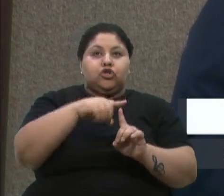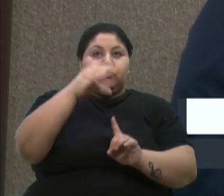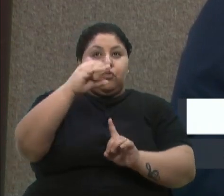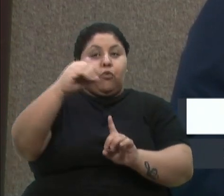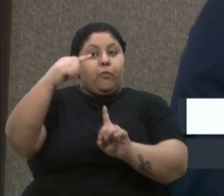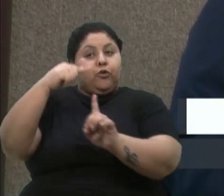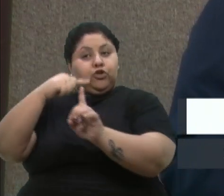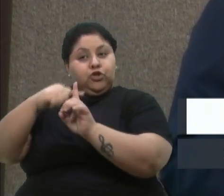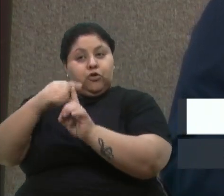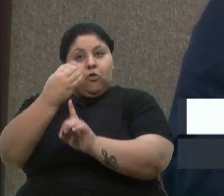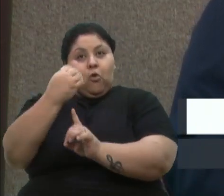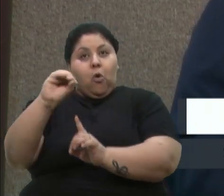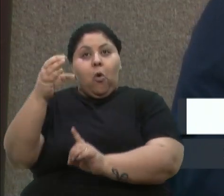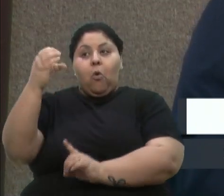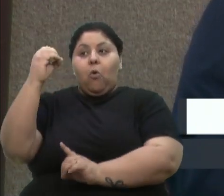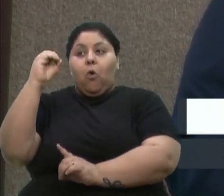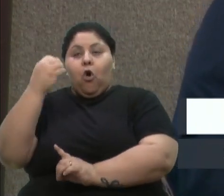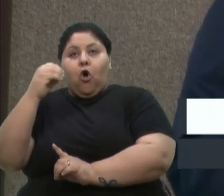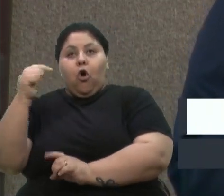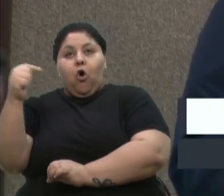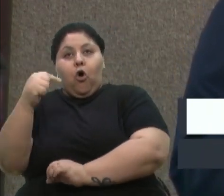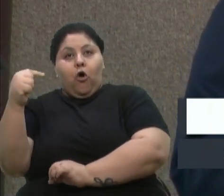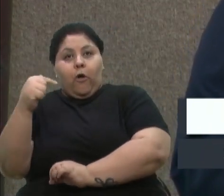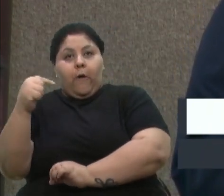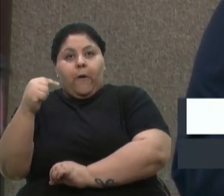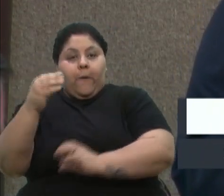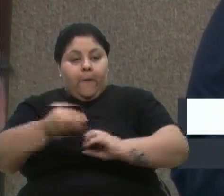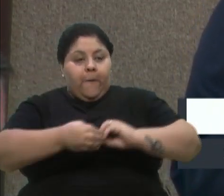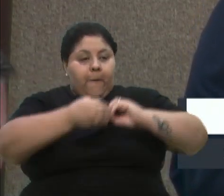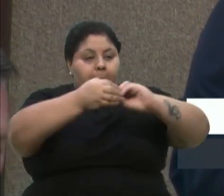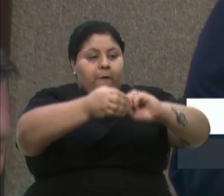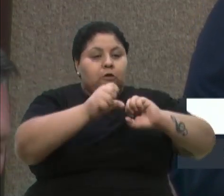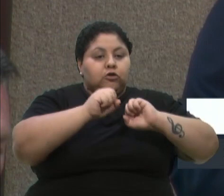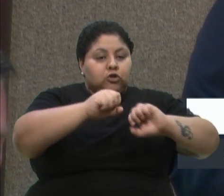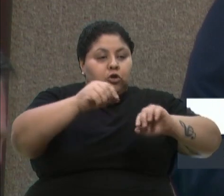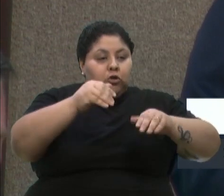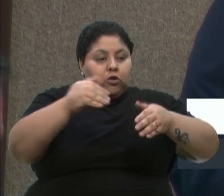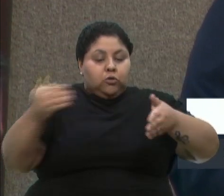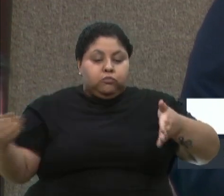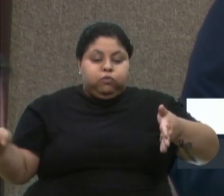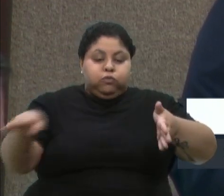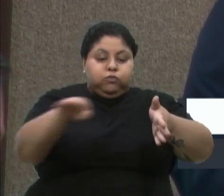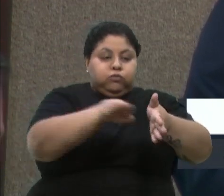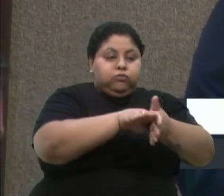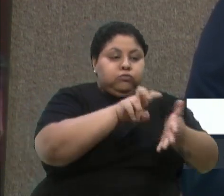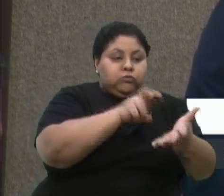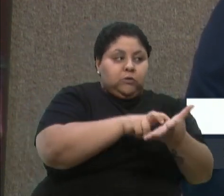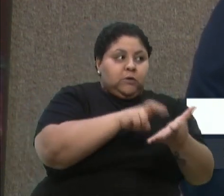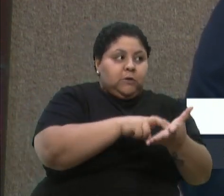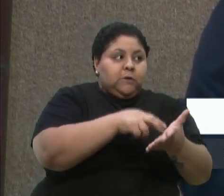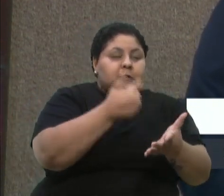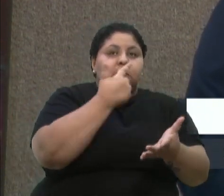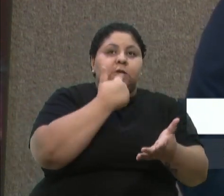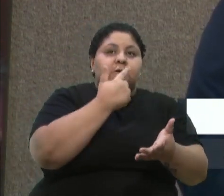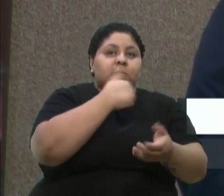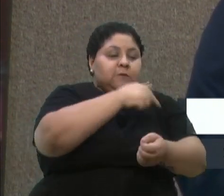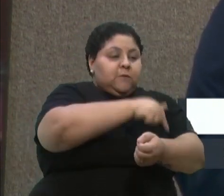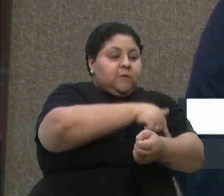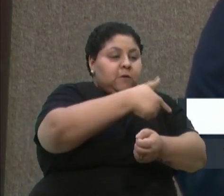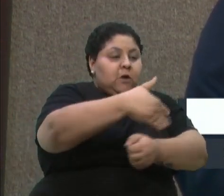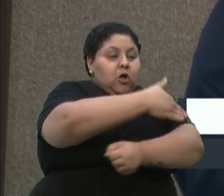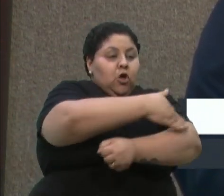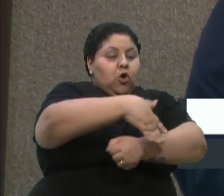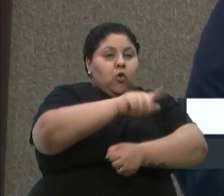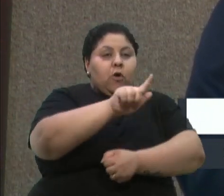ou O negativo. Para doar, basta se deslocar até o banco de sangue, localizado na rua Garibaldi